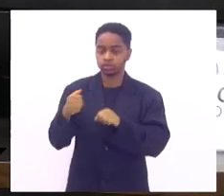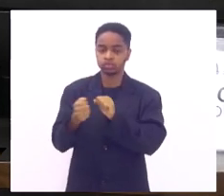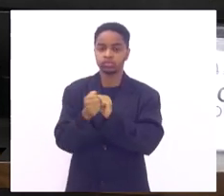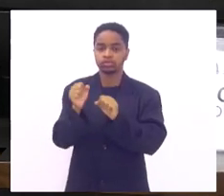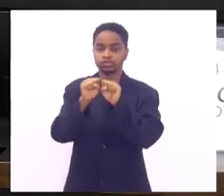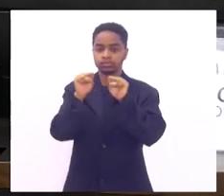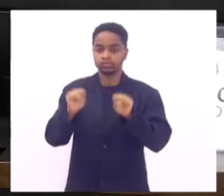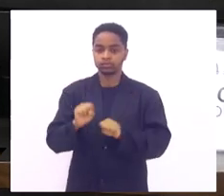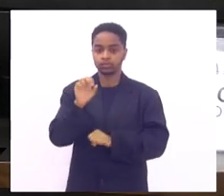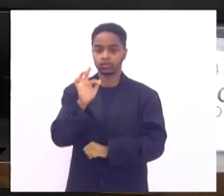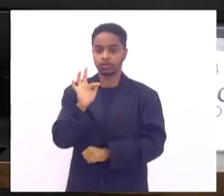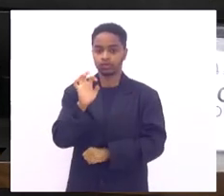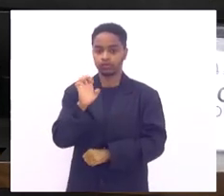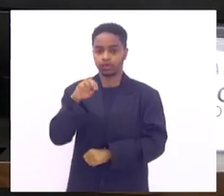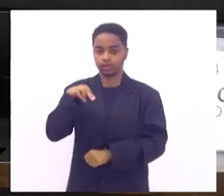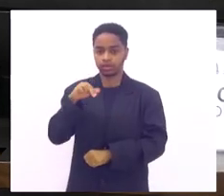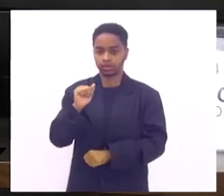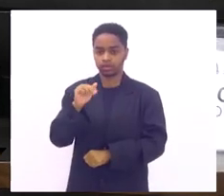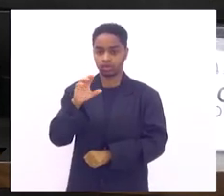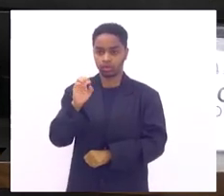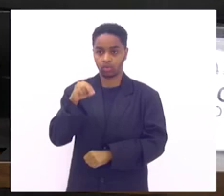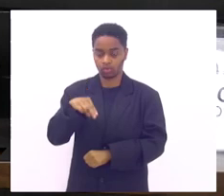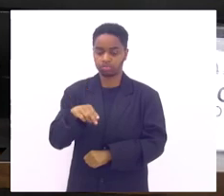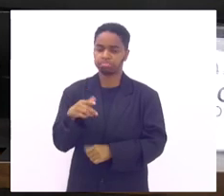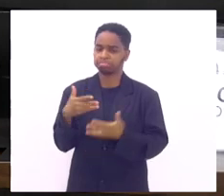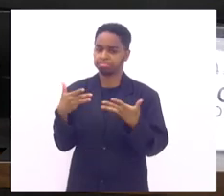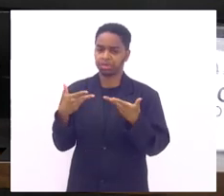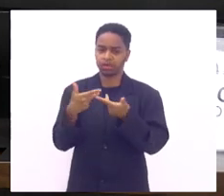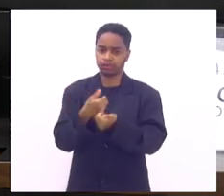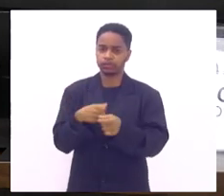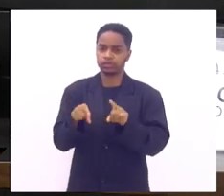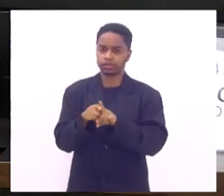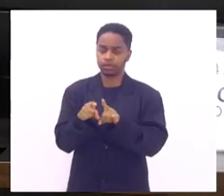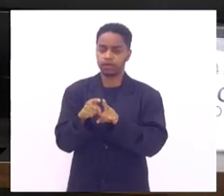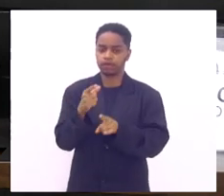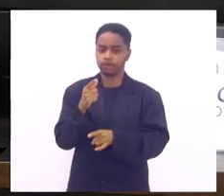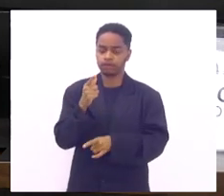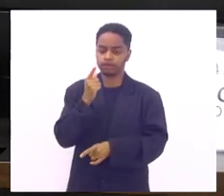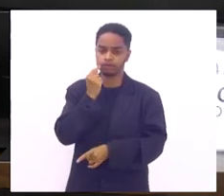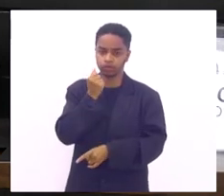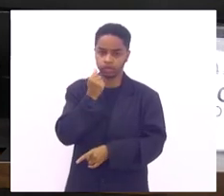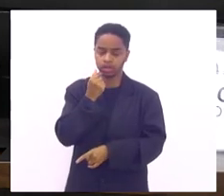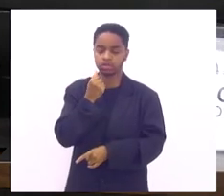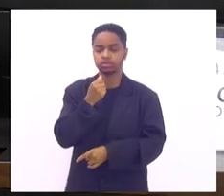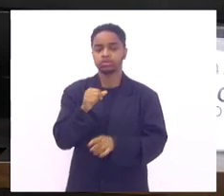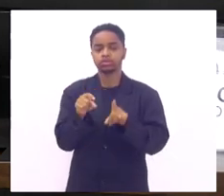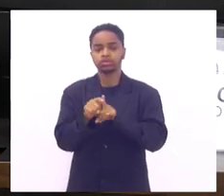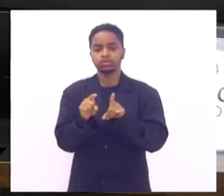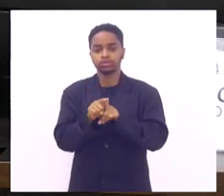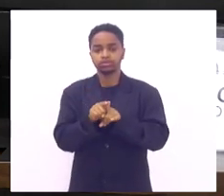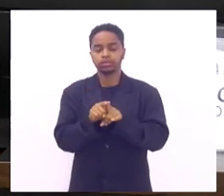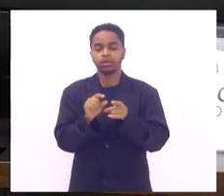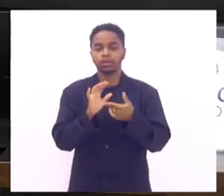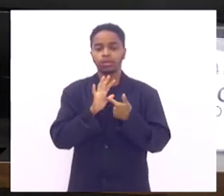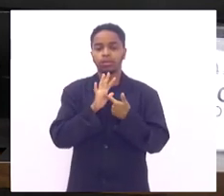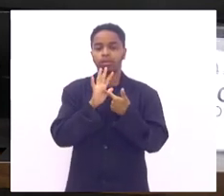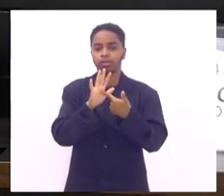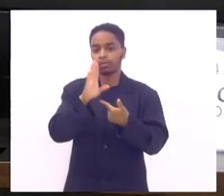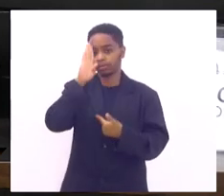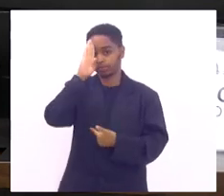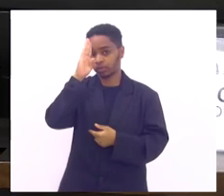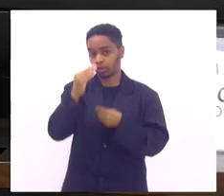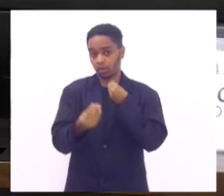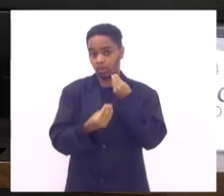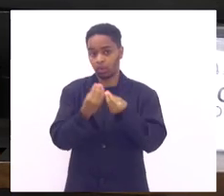FENACON, SESCON, SESCAP, de bastante sucesso lá em Fortaleza. É a posição maior aí para os